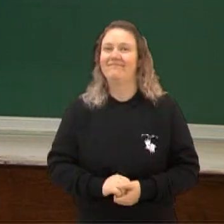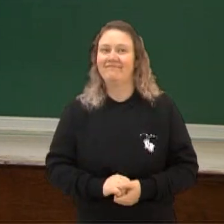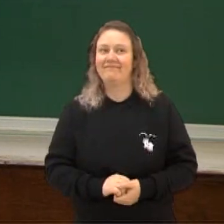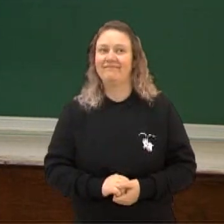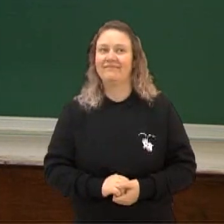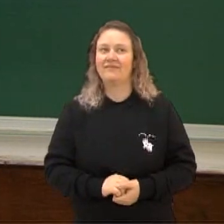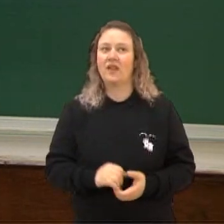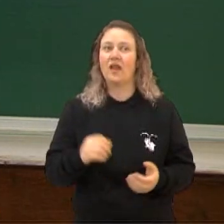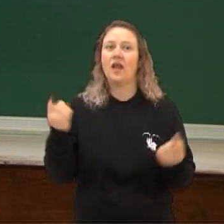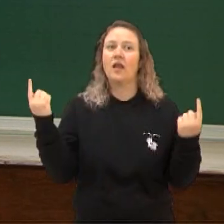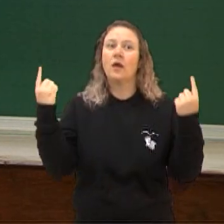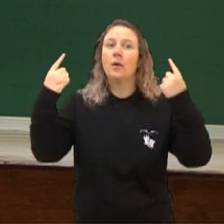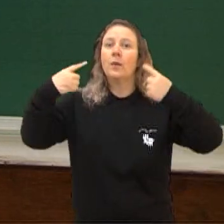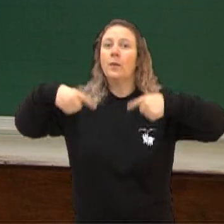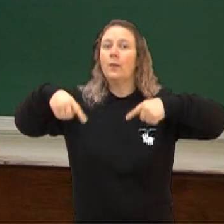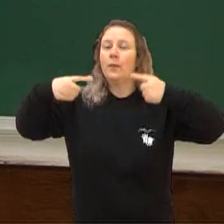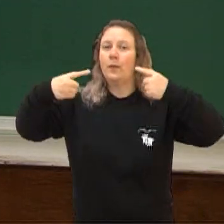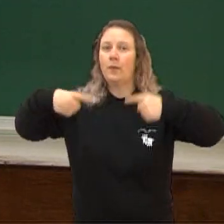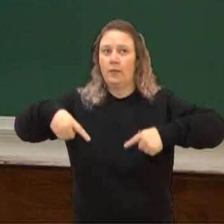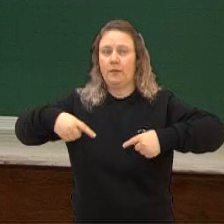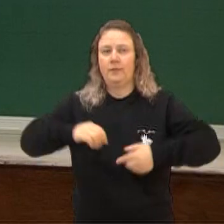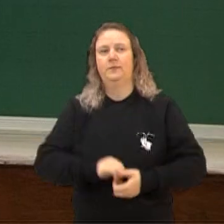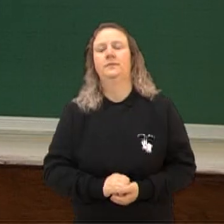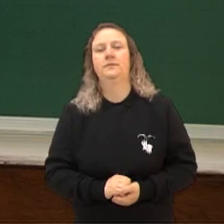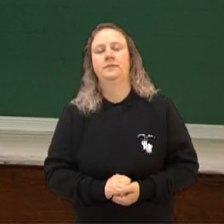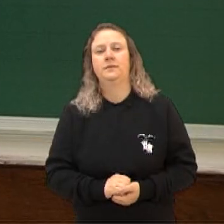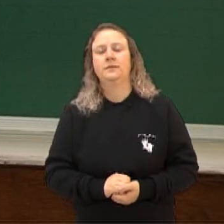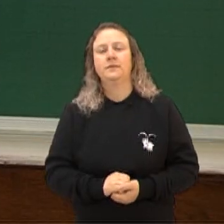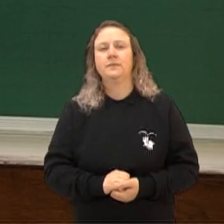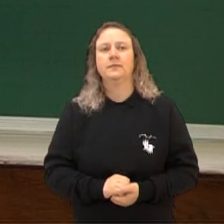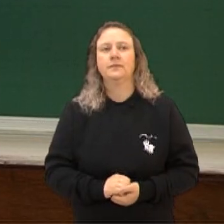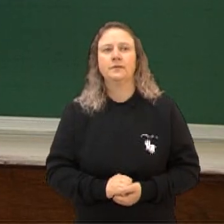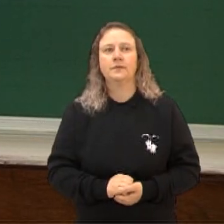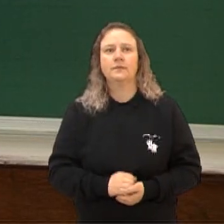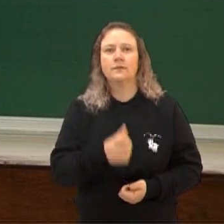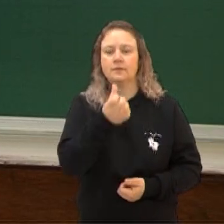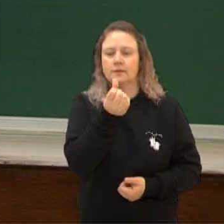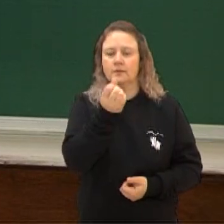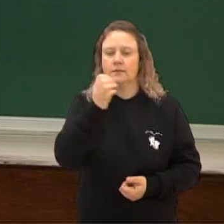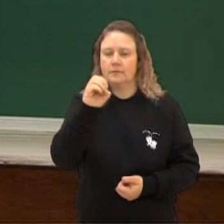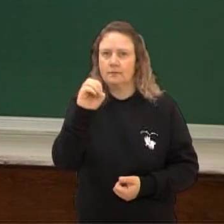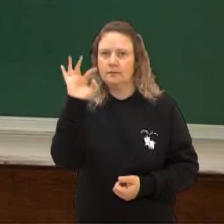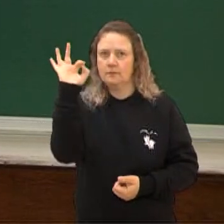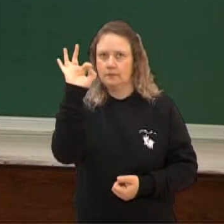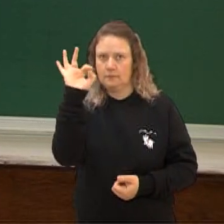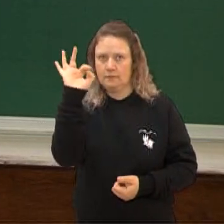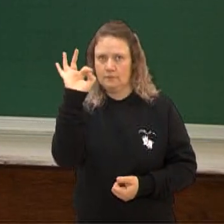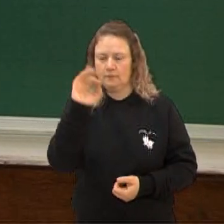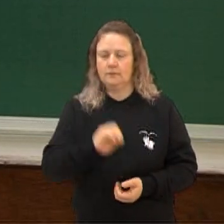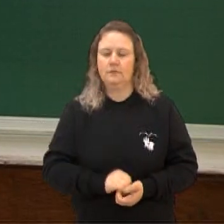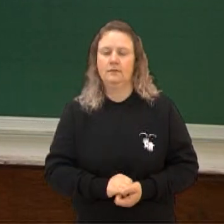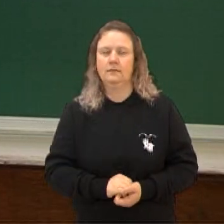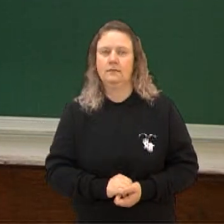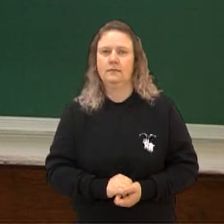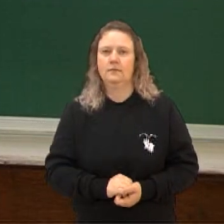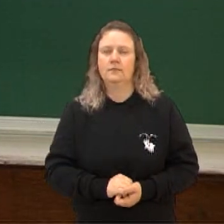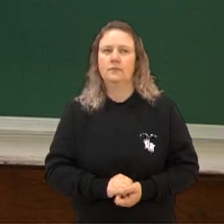Ela está oposto, vamos lá, 60 graus determinado,